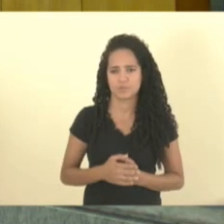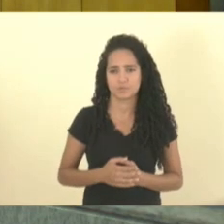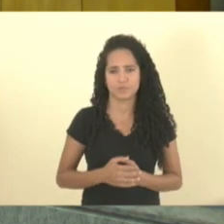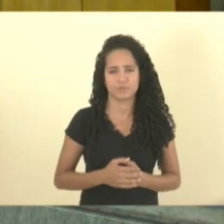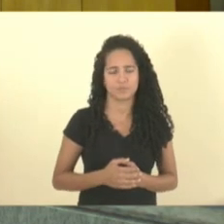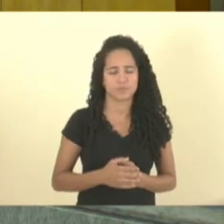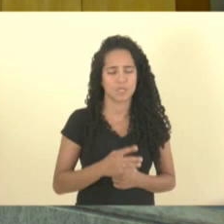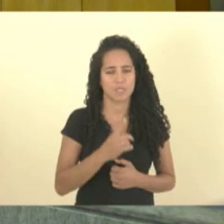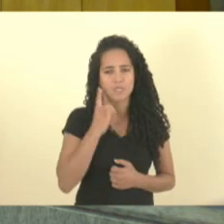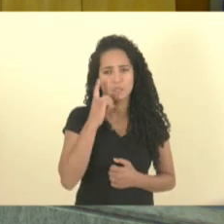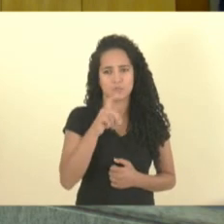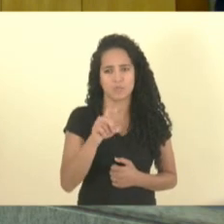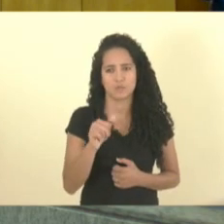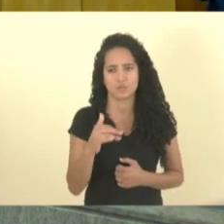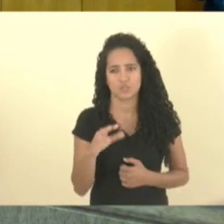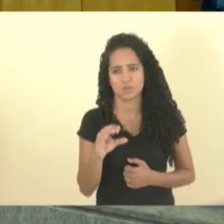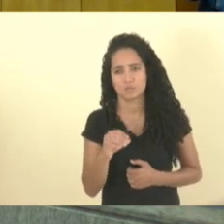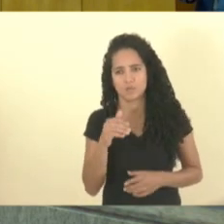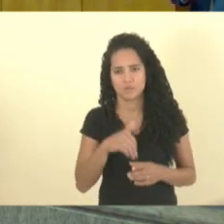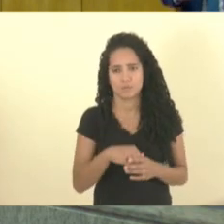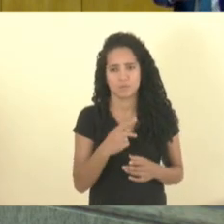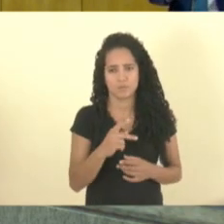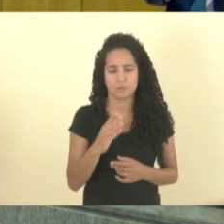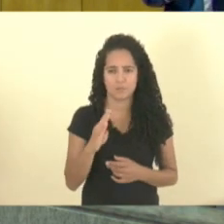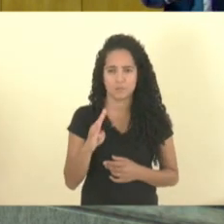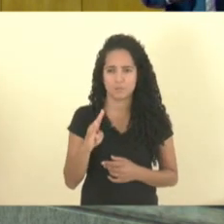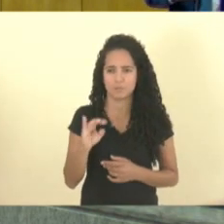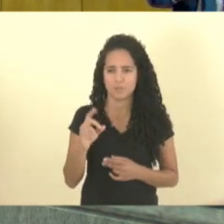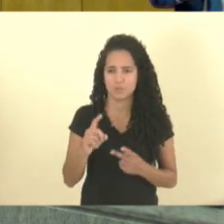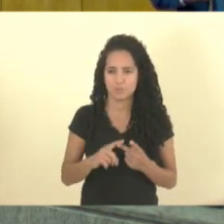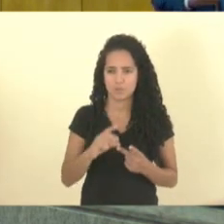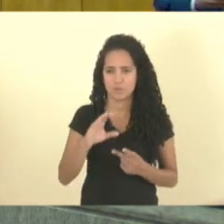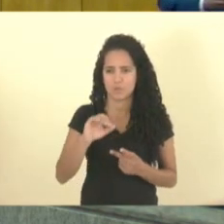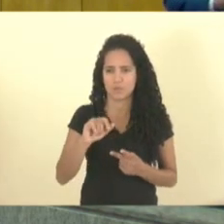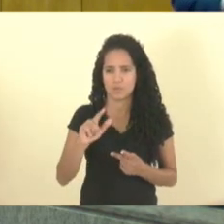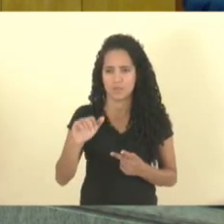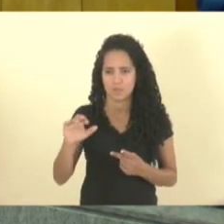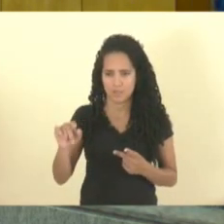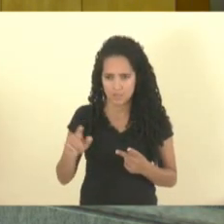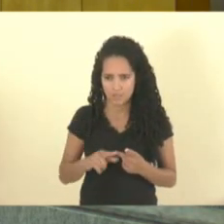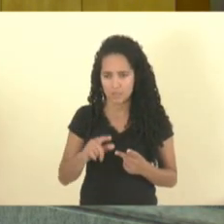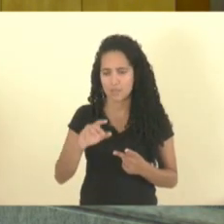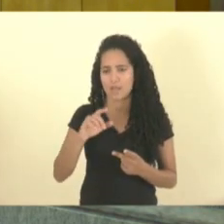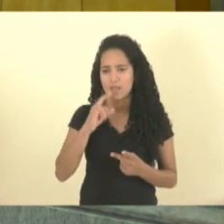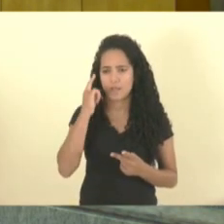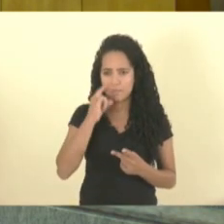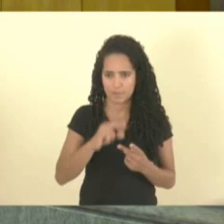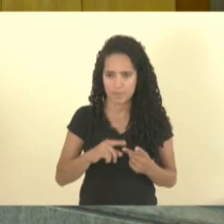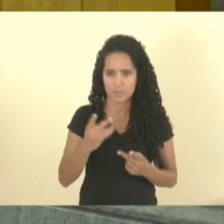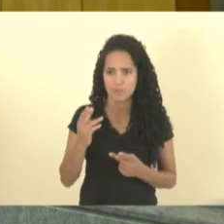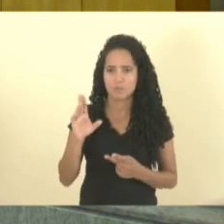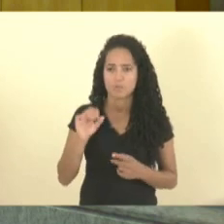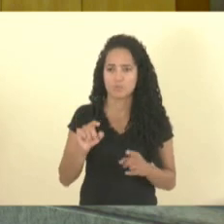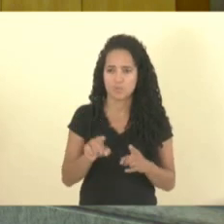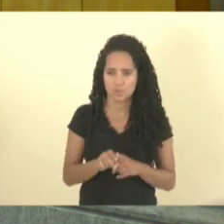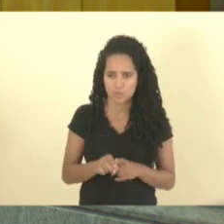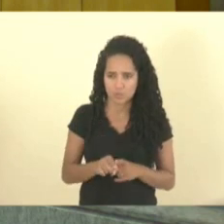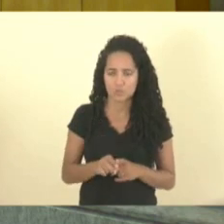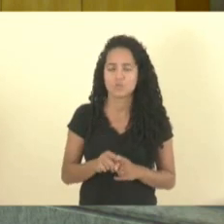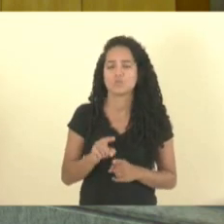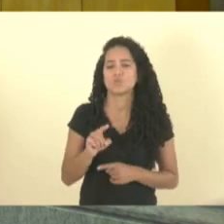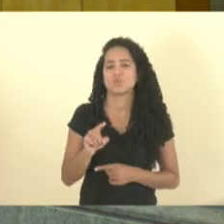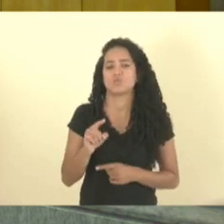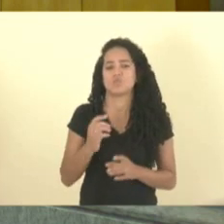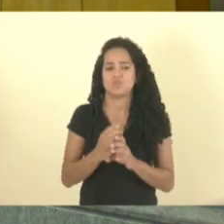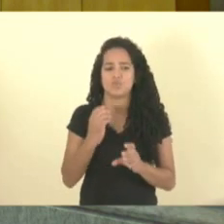Deputado Chambinho, registrar o voto. Deputado Bispo Alves, deputada Camila Valadão, deputado Bruno Rezende, deputado engenheiro José